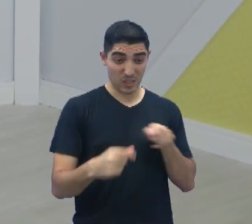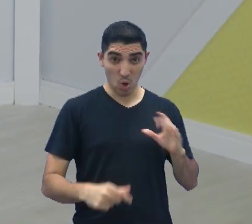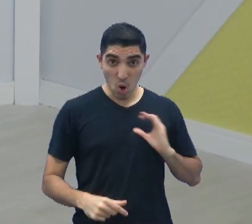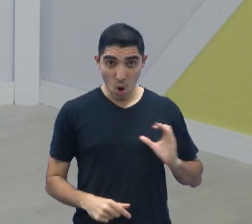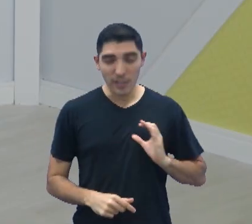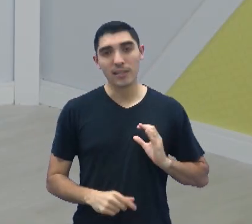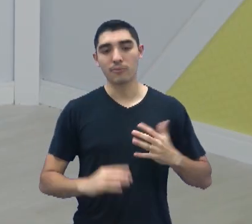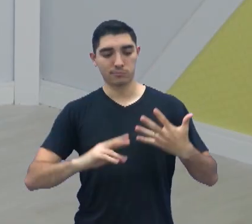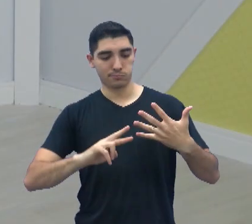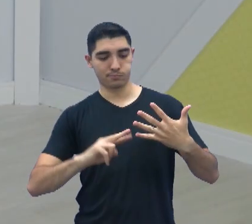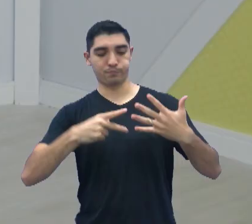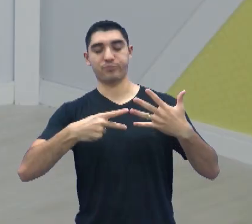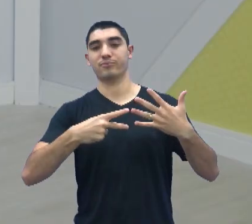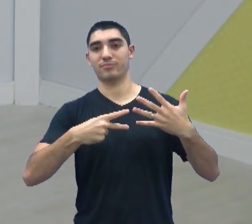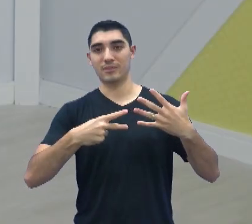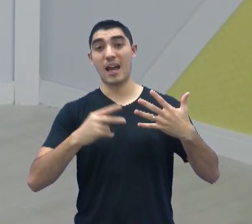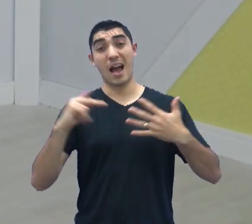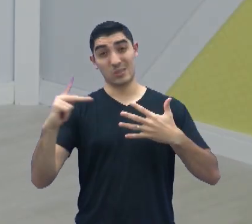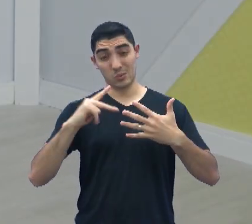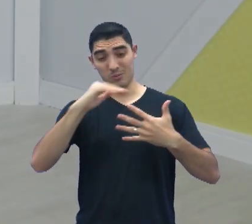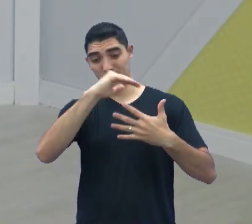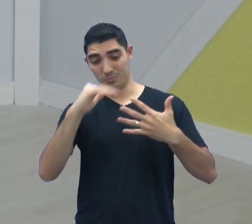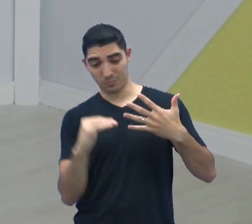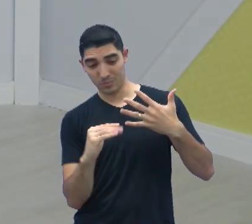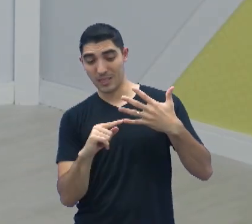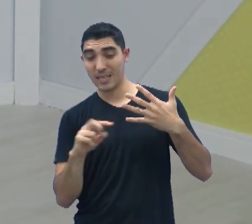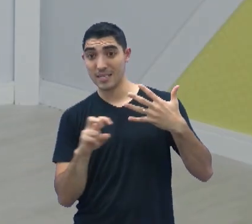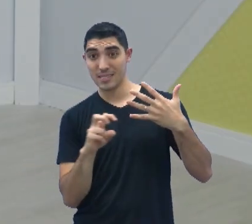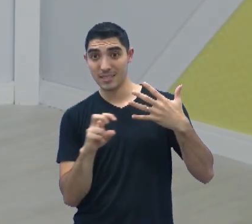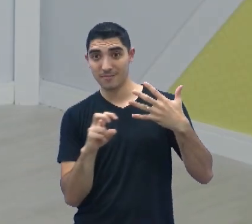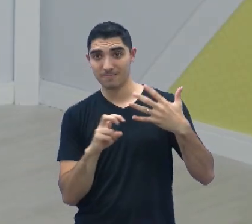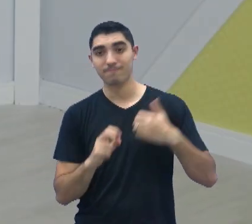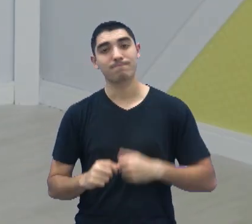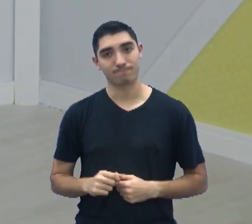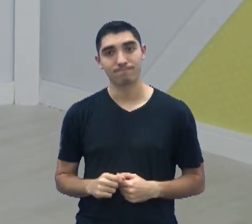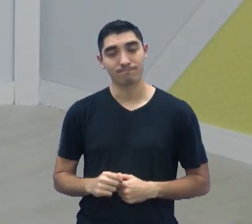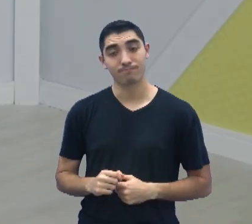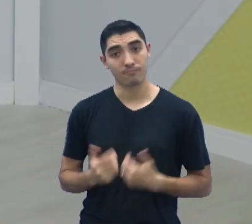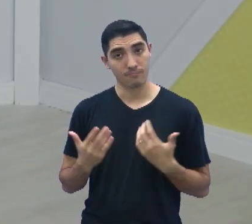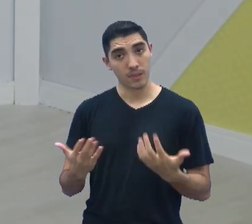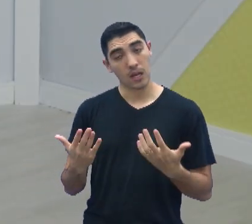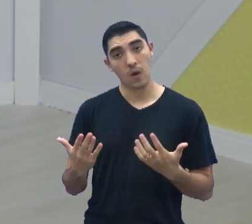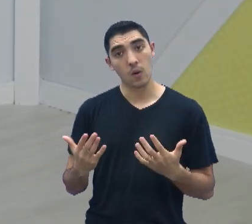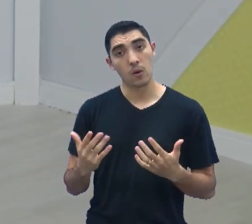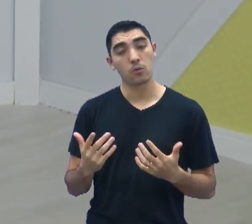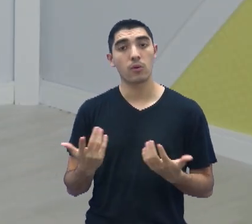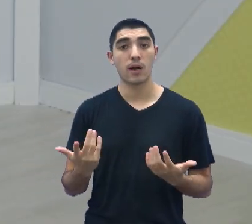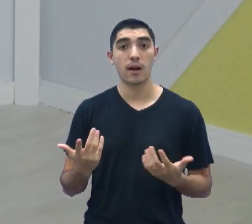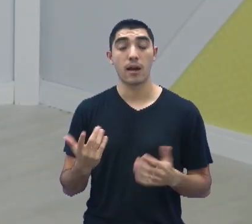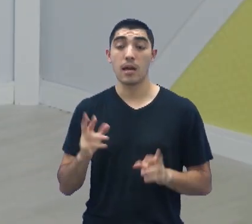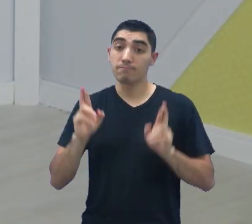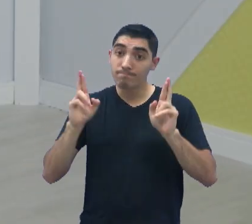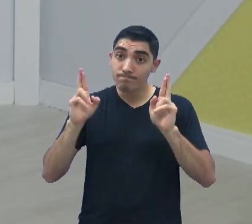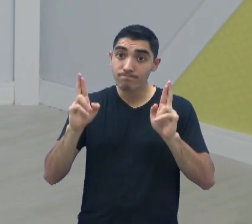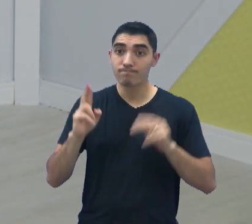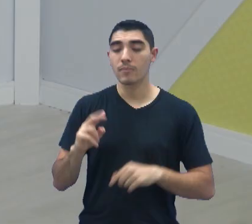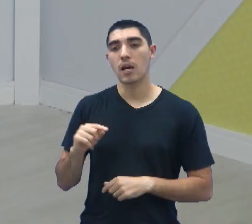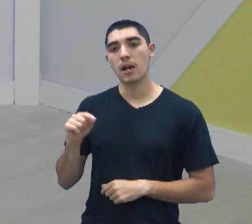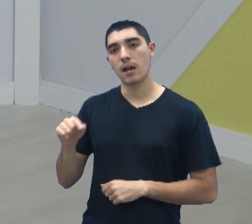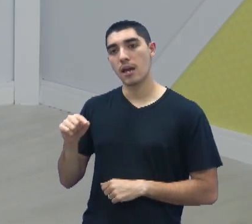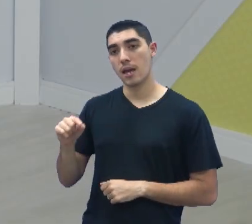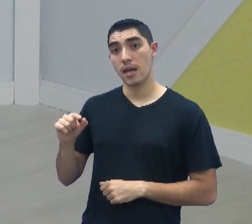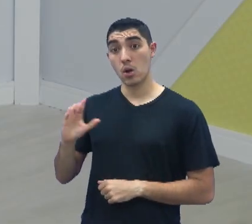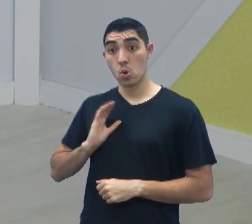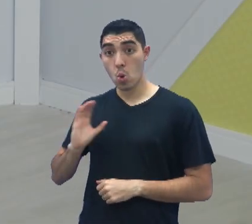São José para 5º, e aí a vantagem é da equipe bauruense, tá certo? Então essa é a situação. Tem que torcer ali pro Bauru contra o